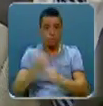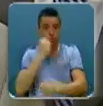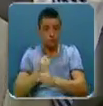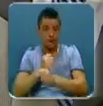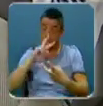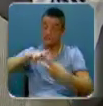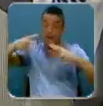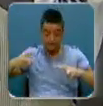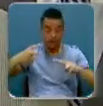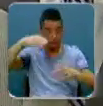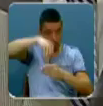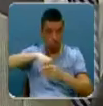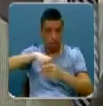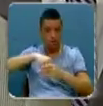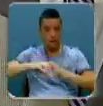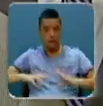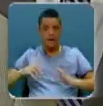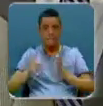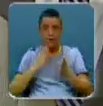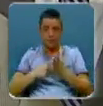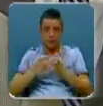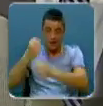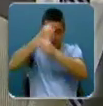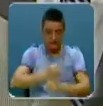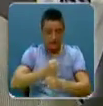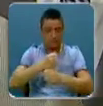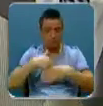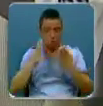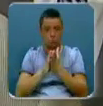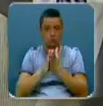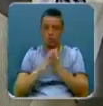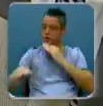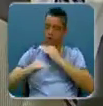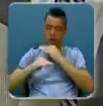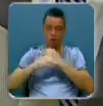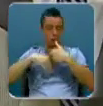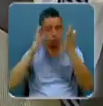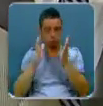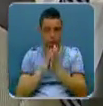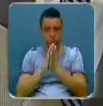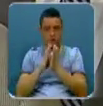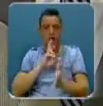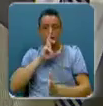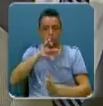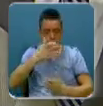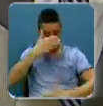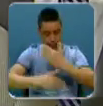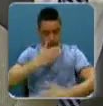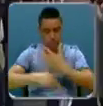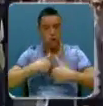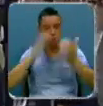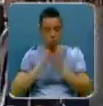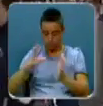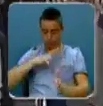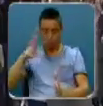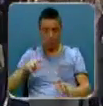câmaras municipais. A progressão, a falta de efetivos e tudo isto tem que ser uniforme para que, de facto, haja uma resposta eficaz em todo o